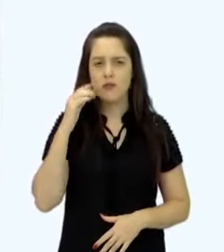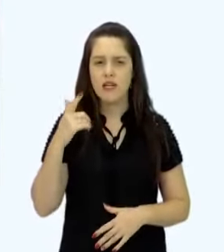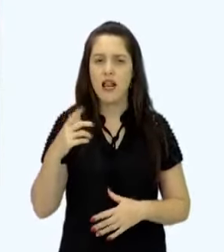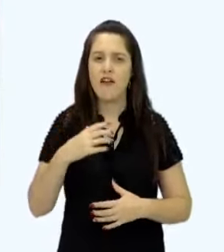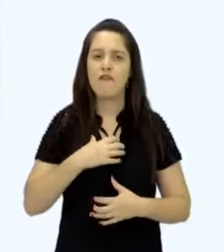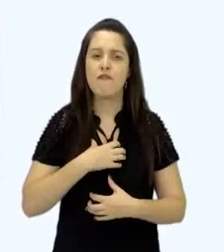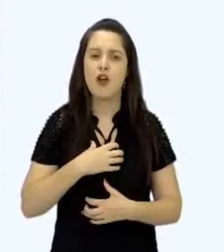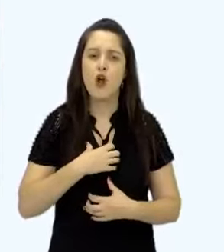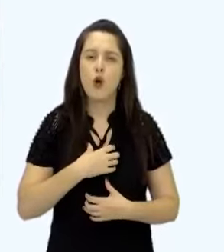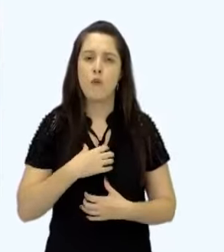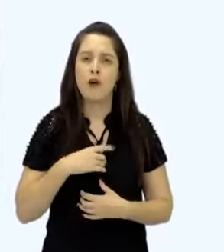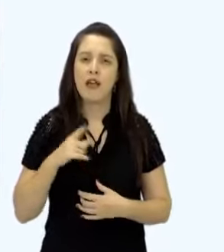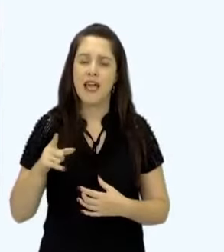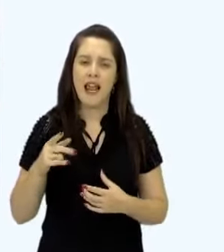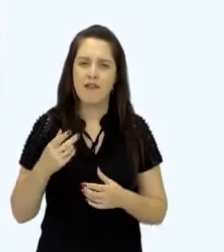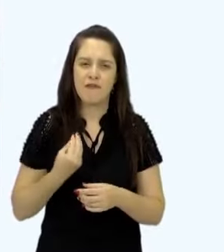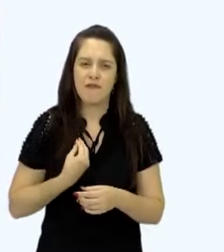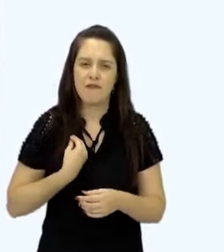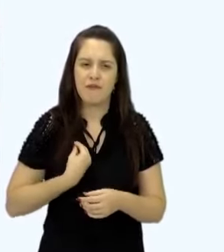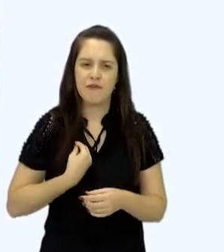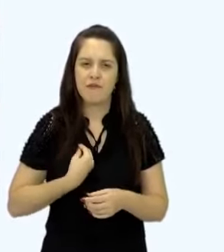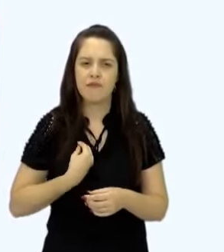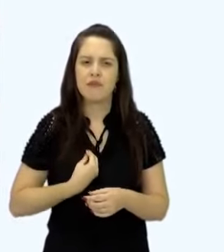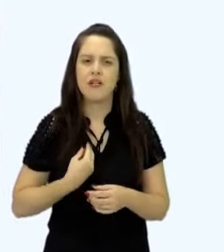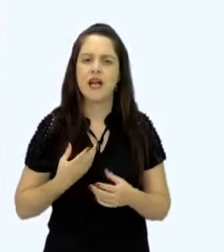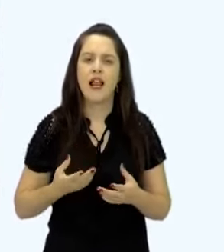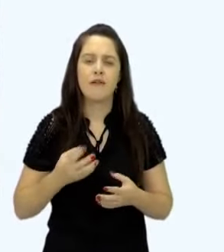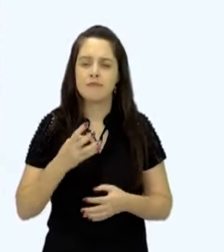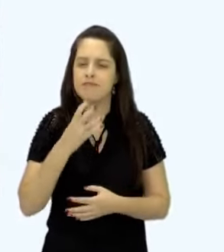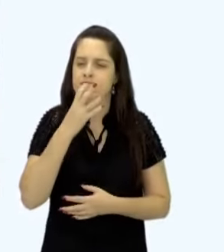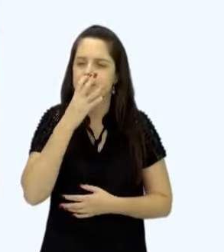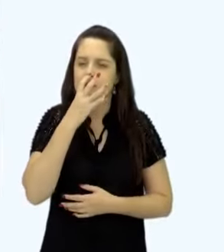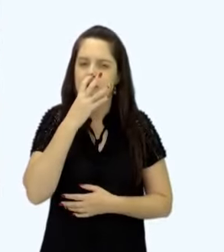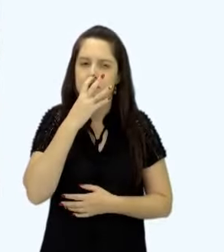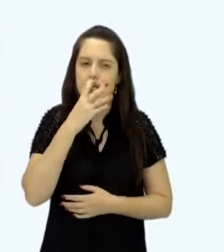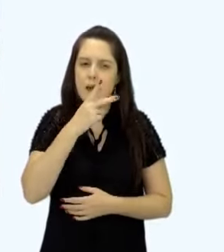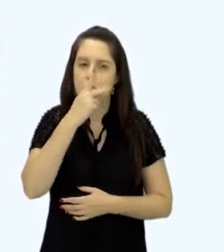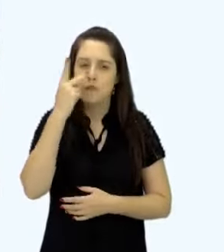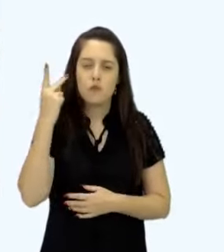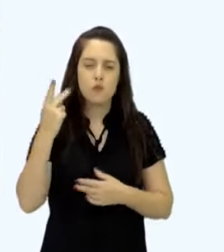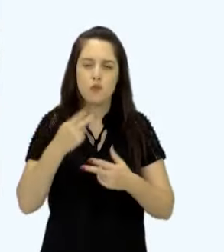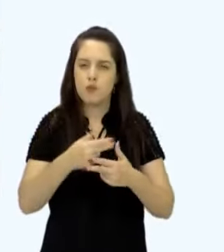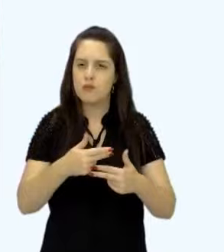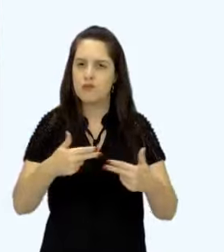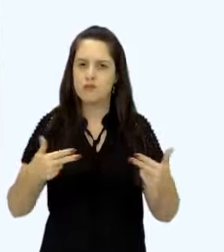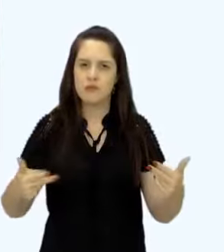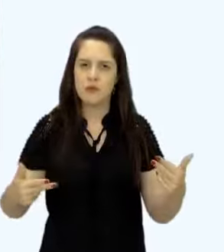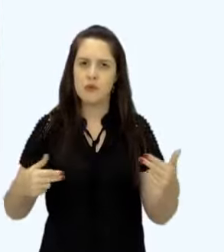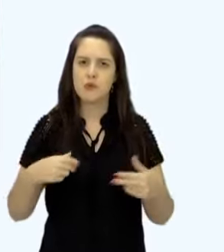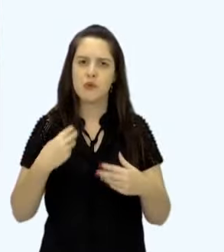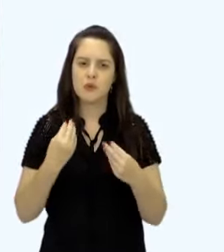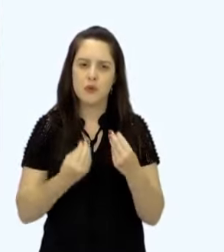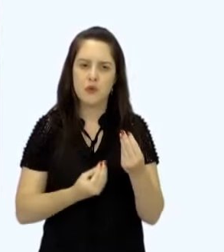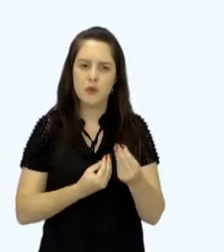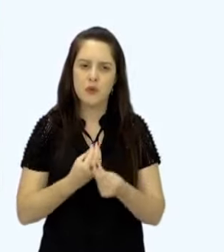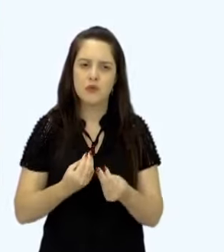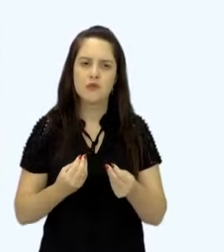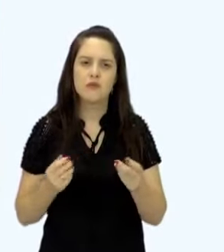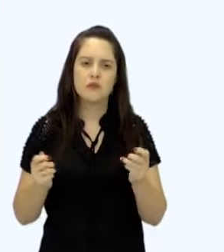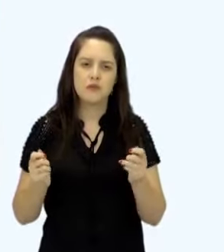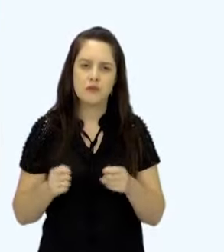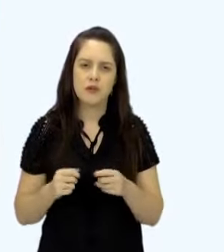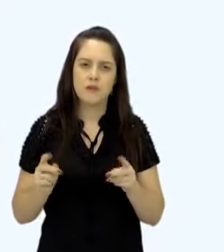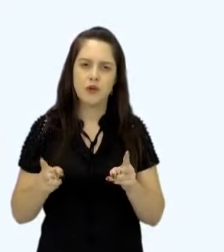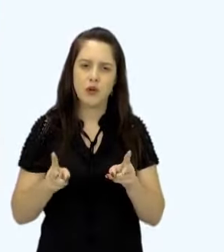forma dela dizer as coisas, ela pode nos inspirar a questionar muitas coisas, muitos temas universais, até hoje válidos.